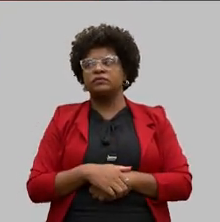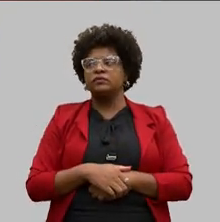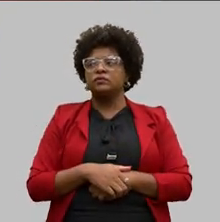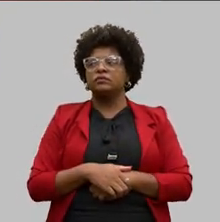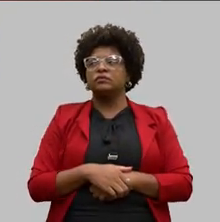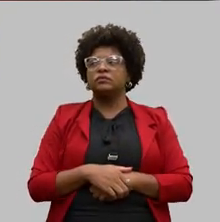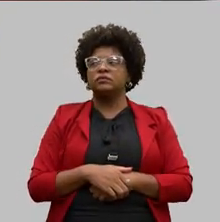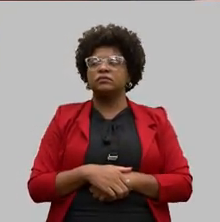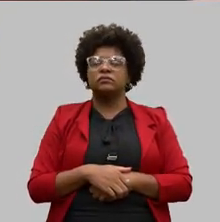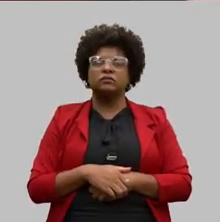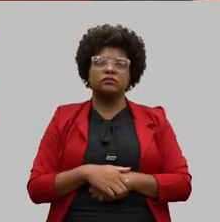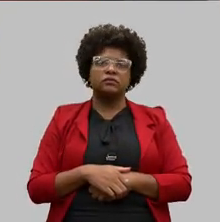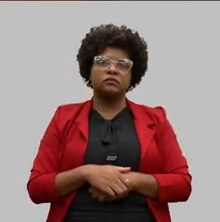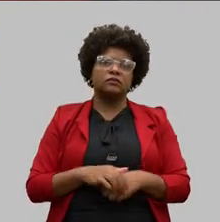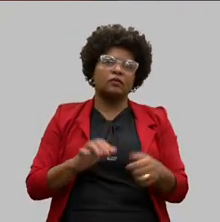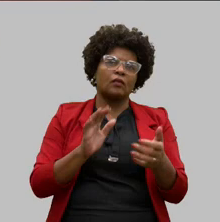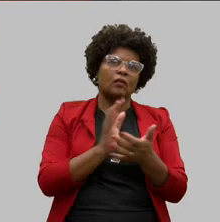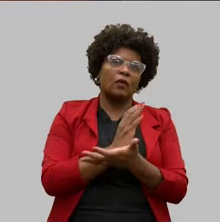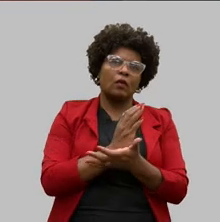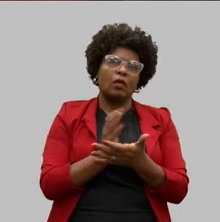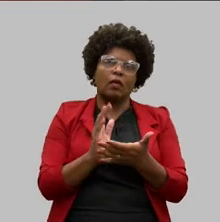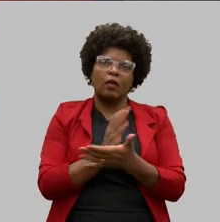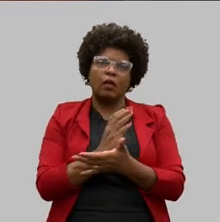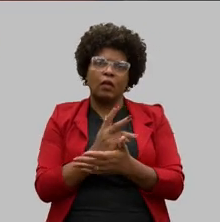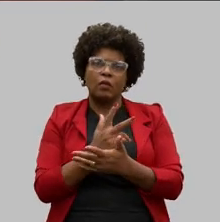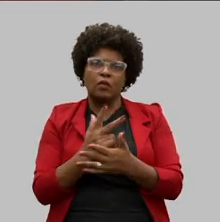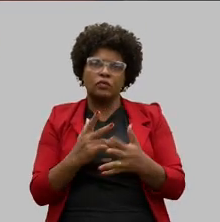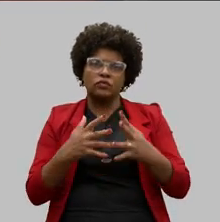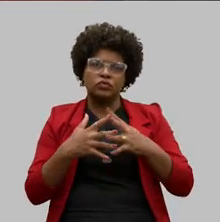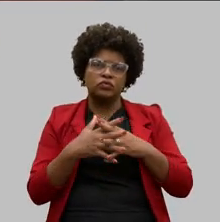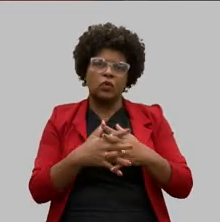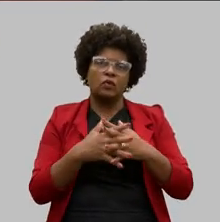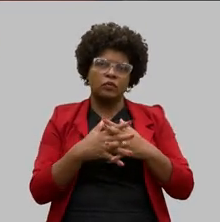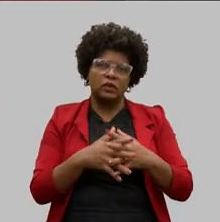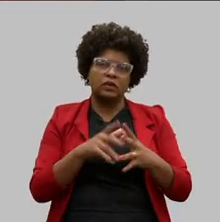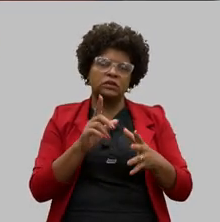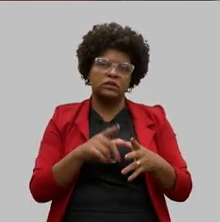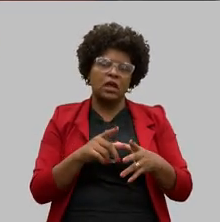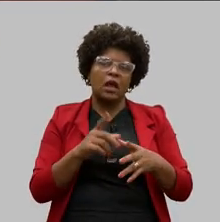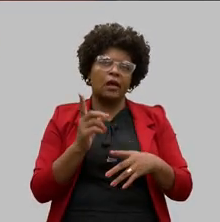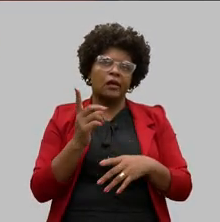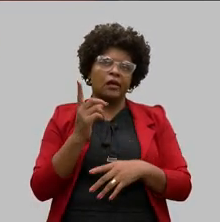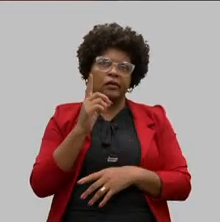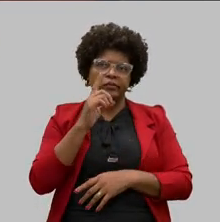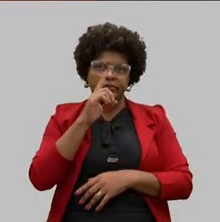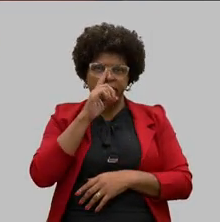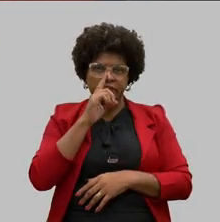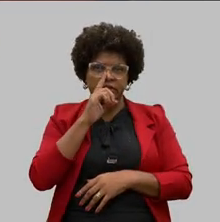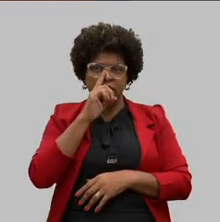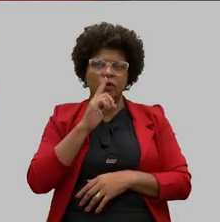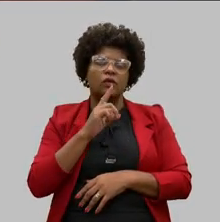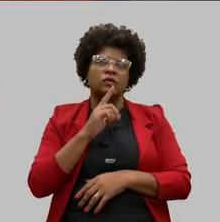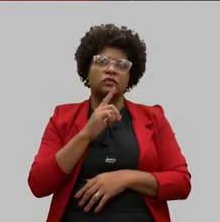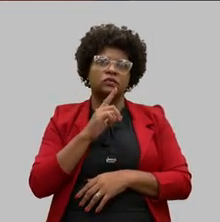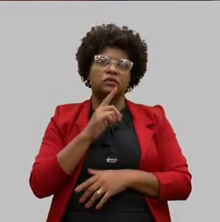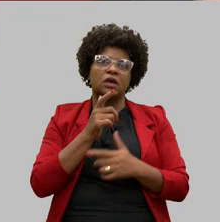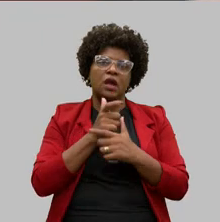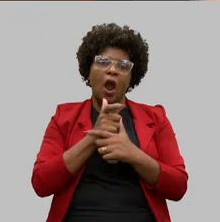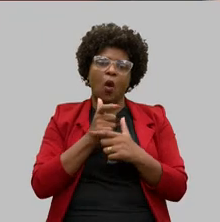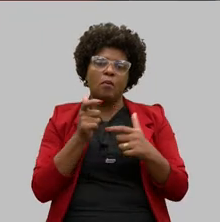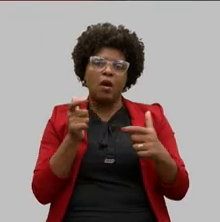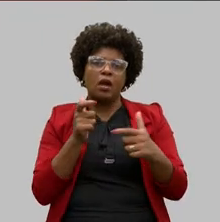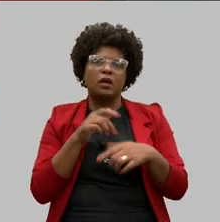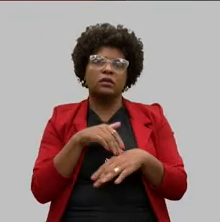alguns cenários complicam e são riscos que aumentam ainda mais como a